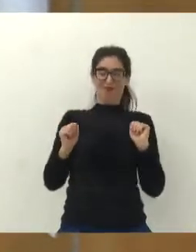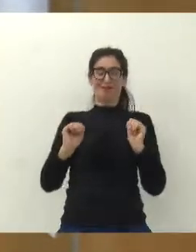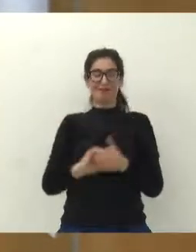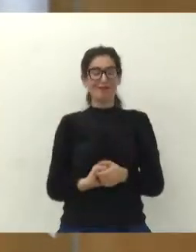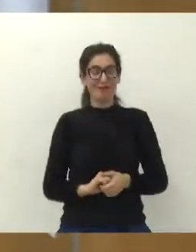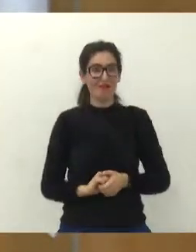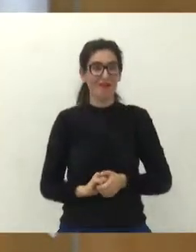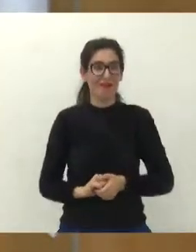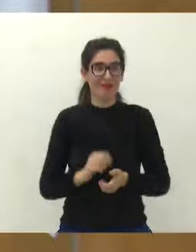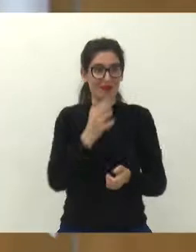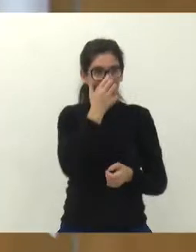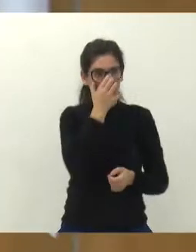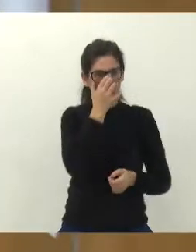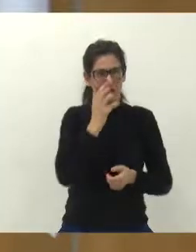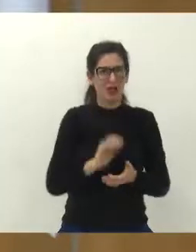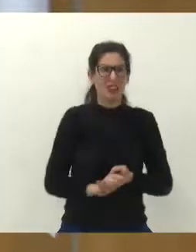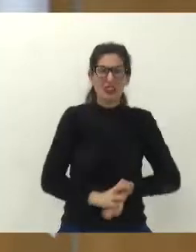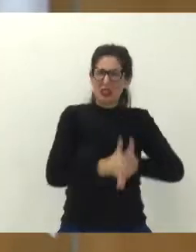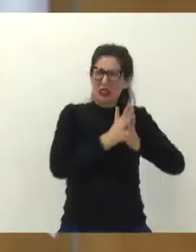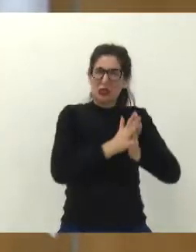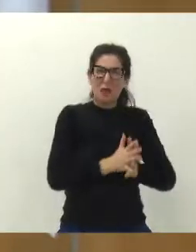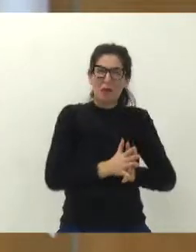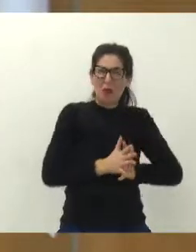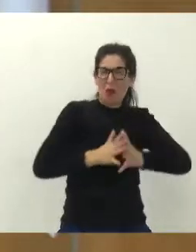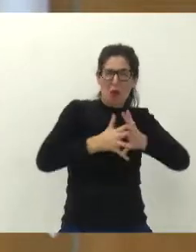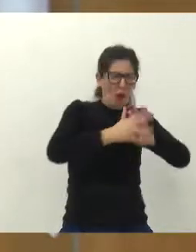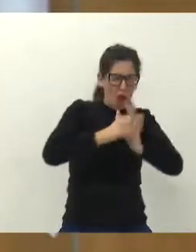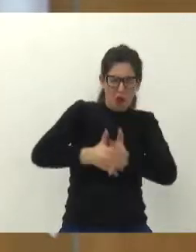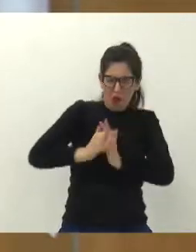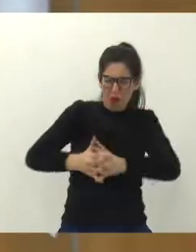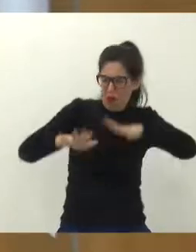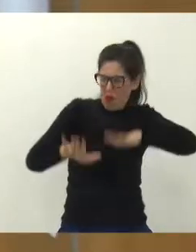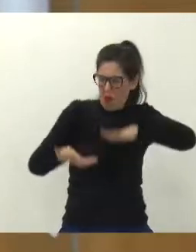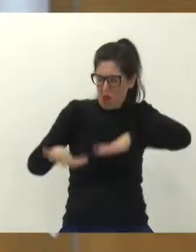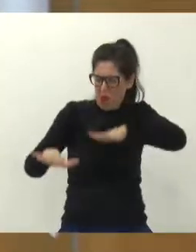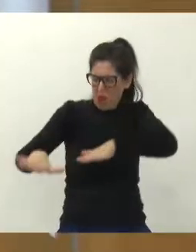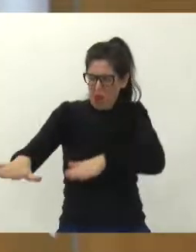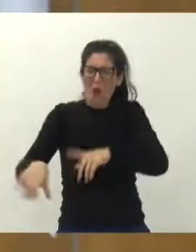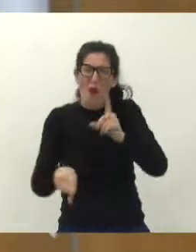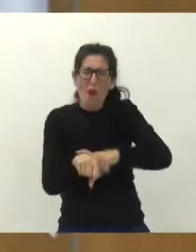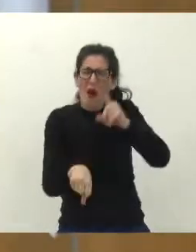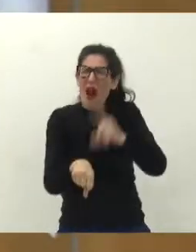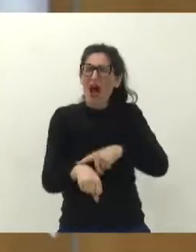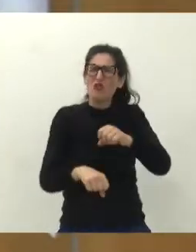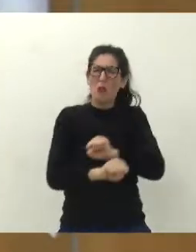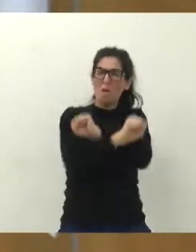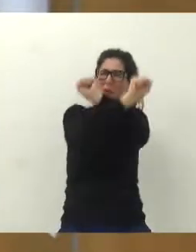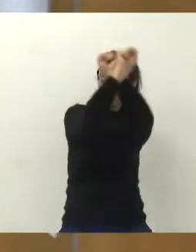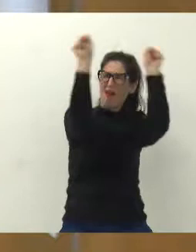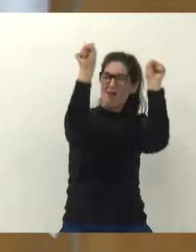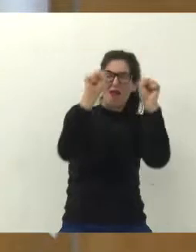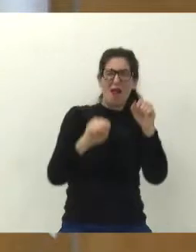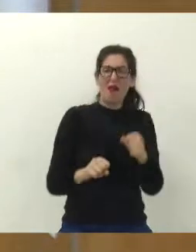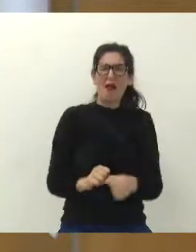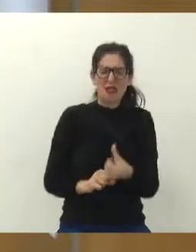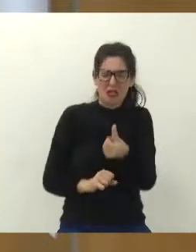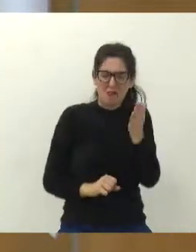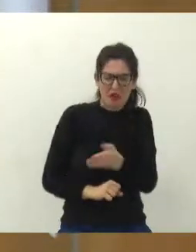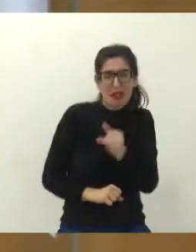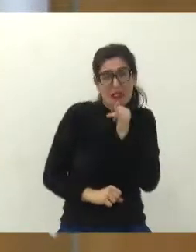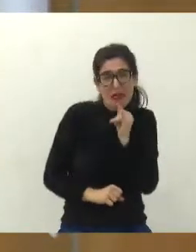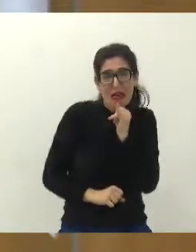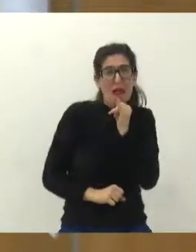onde nós temos aí os conflitos com relação a trânsito, principalmente nos horários de pico, Derbal, eu não vejo os agentes de